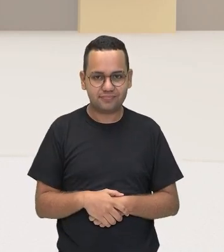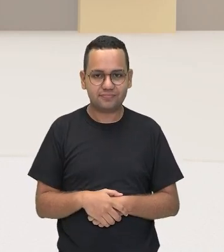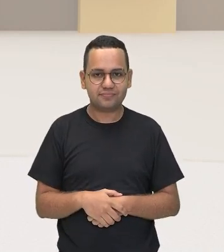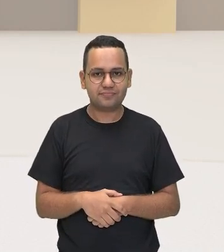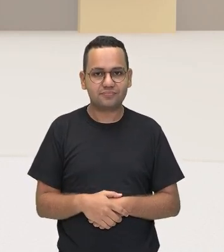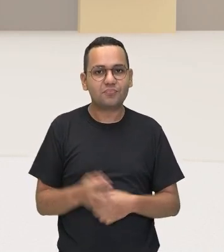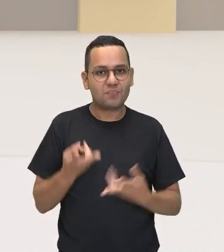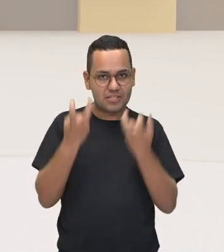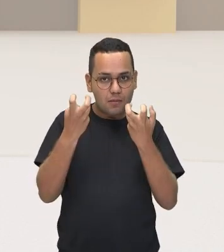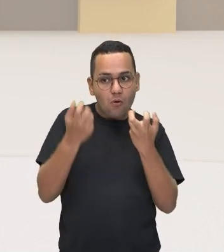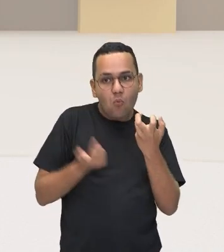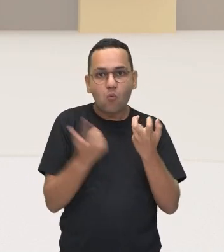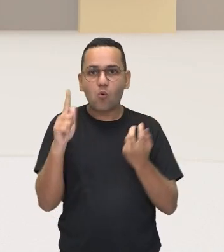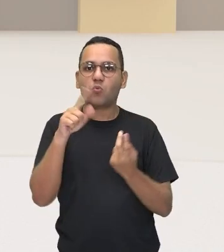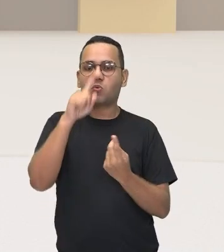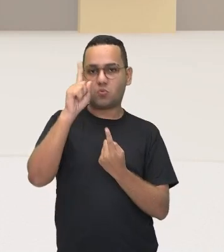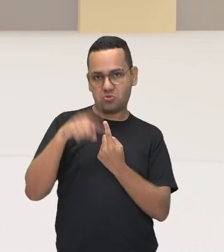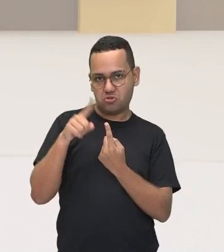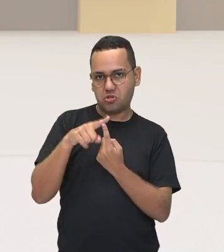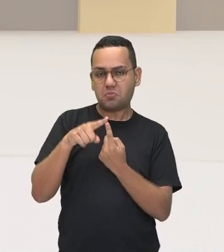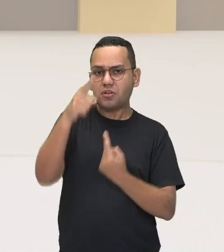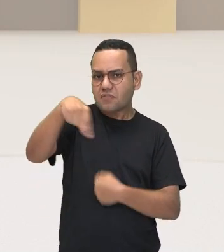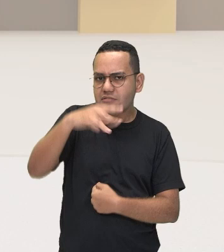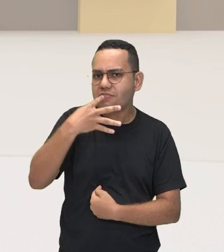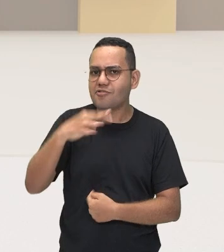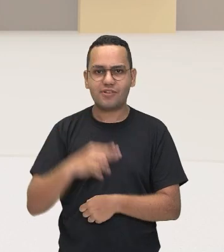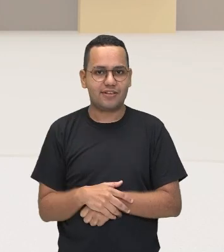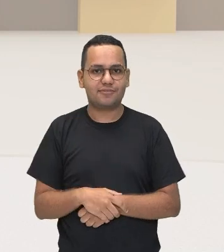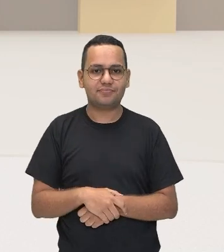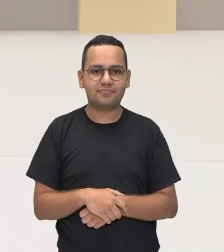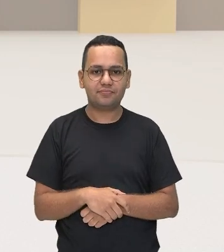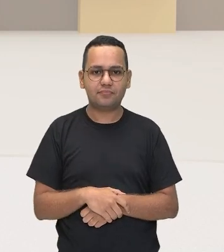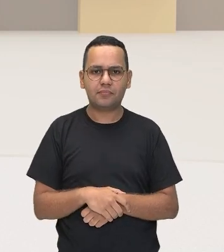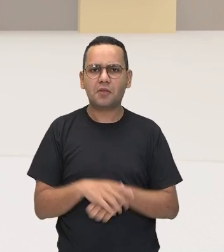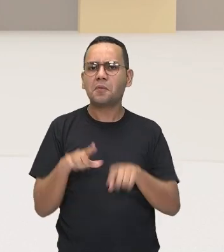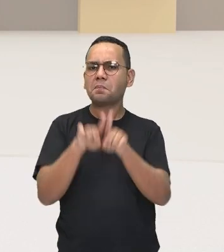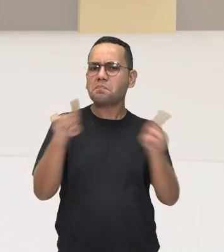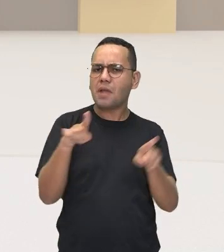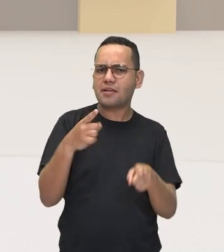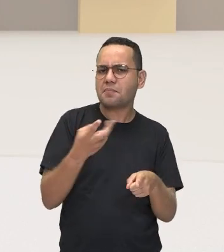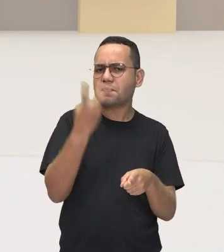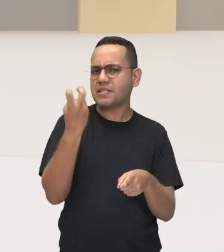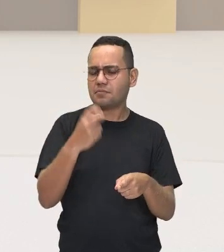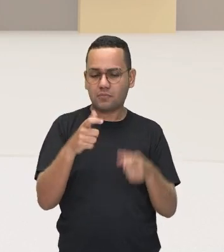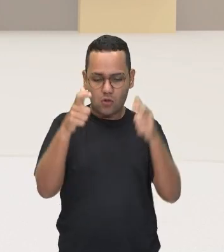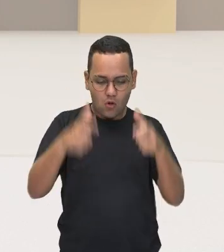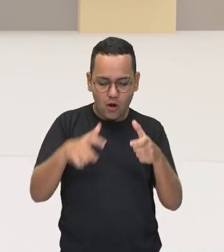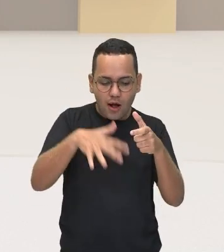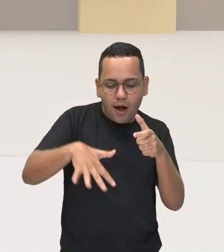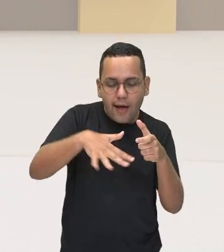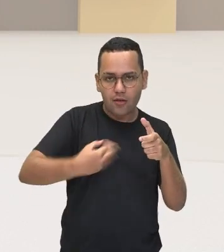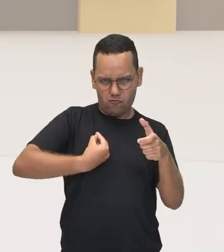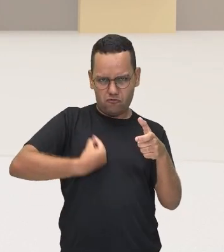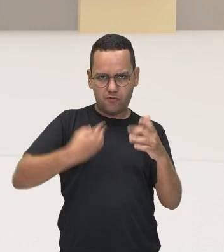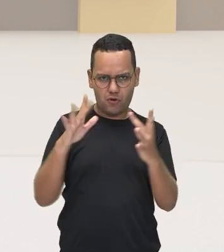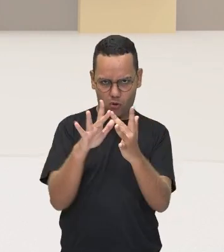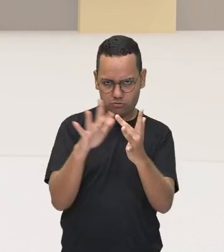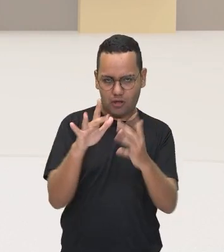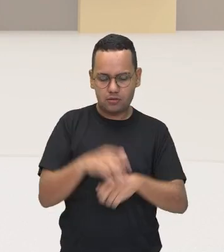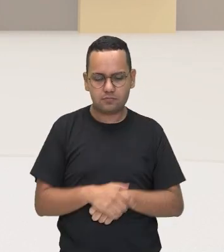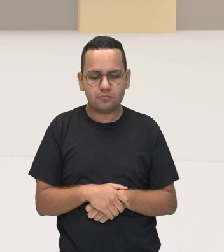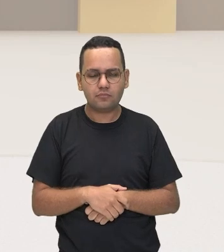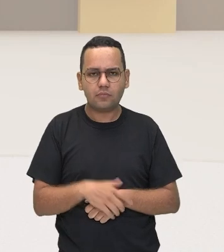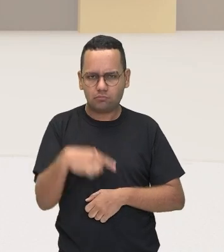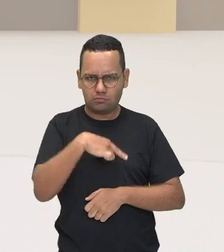aí do empreendedorismo que talvez vocês não conhecessem. Será que aí onde vocês residem, né, nos municípios que vocês residem, não tem uma